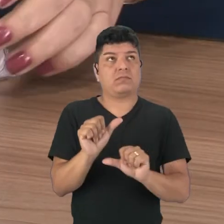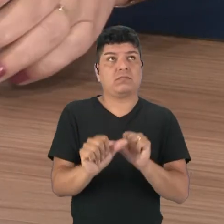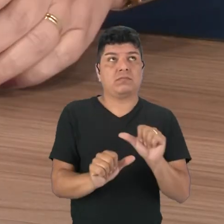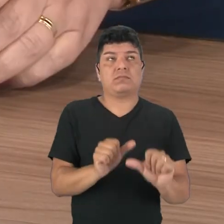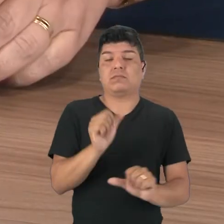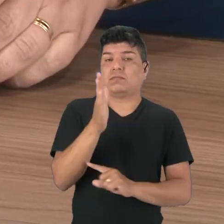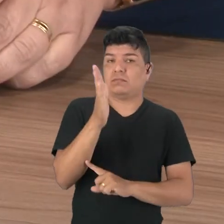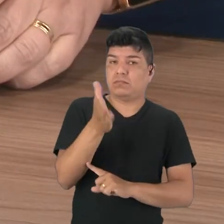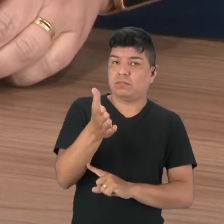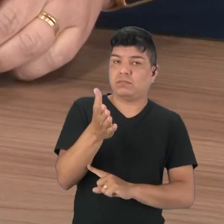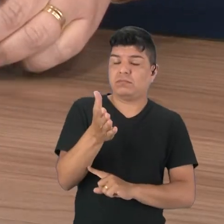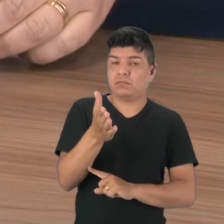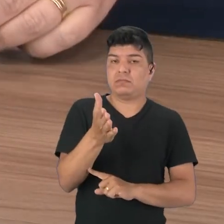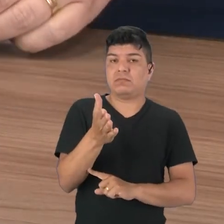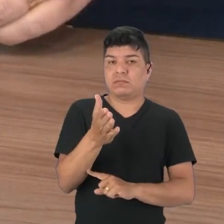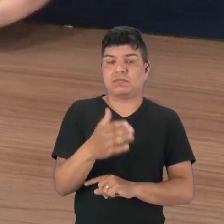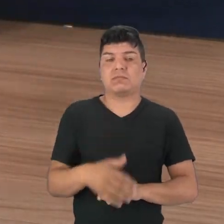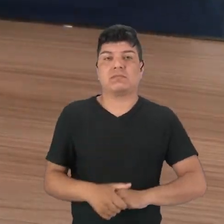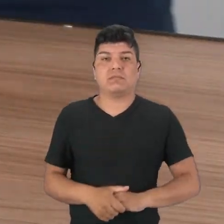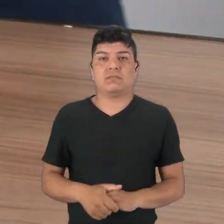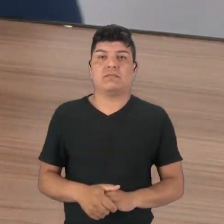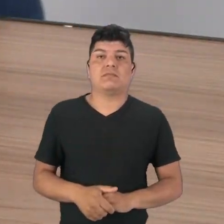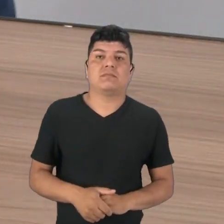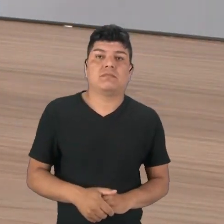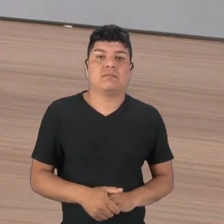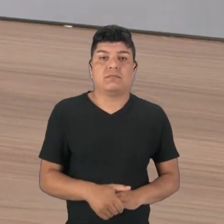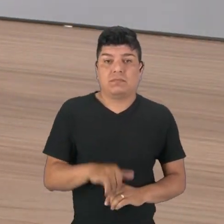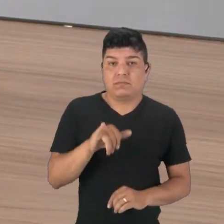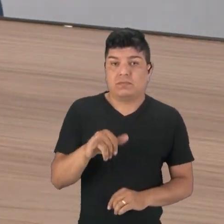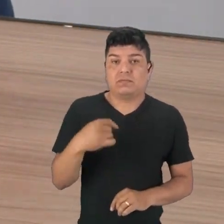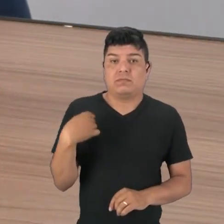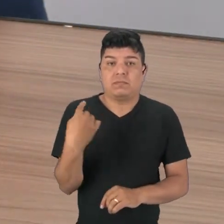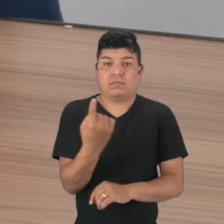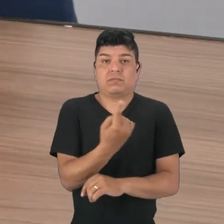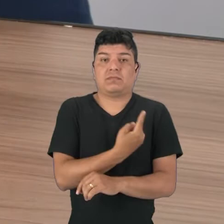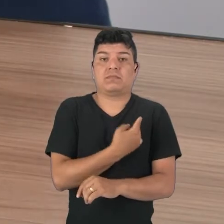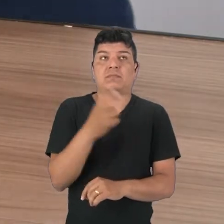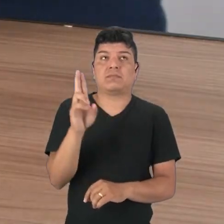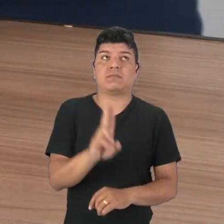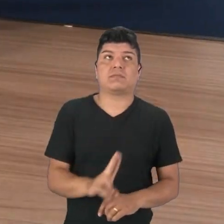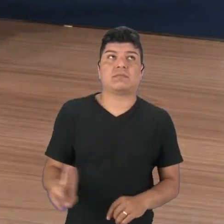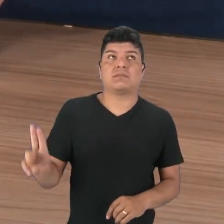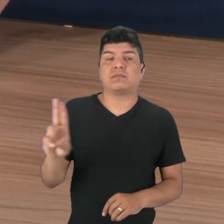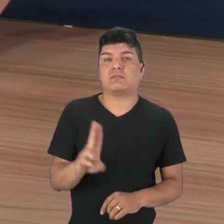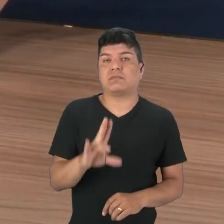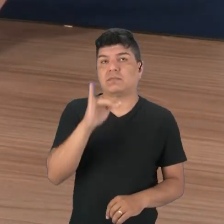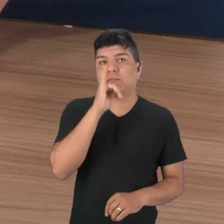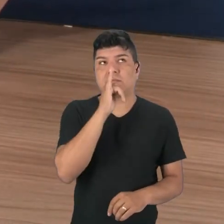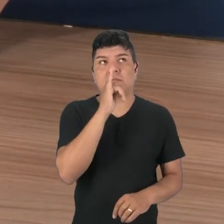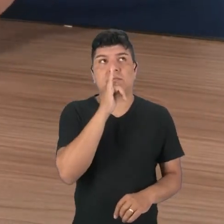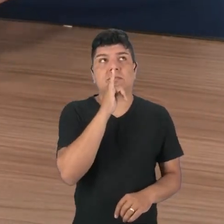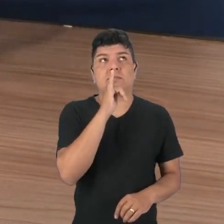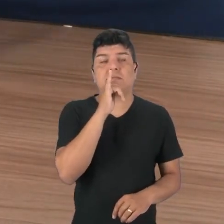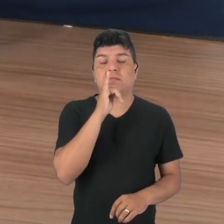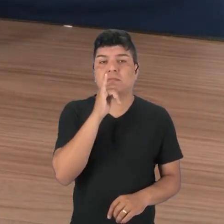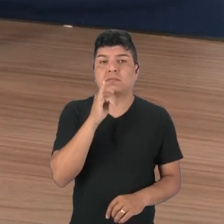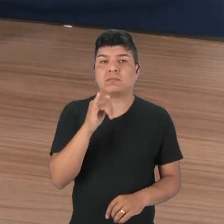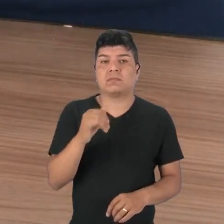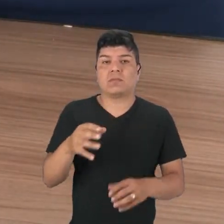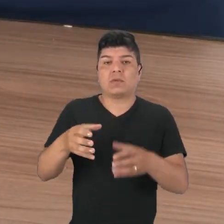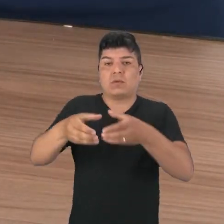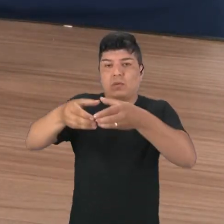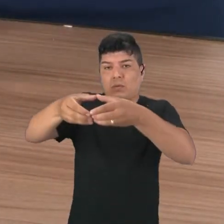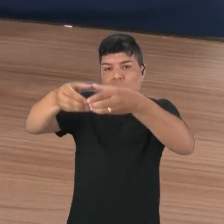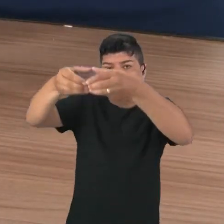foi? Nós já alteramos. Se nós utilizarmos, né, pegarmos aqui um